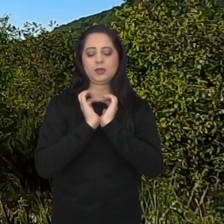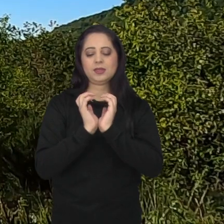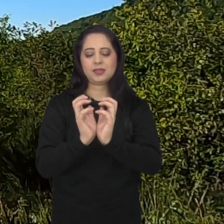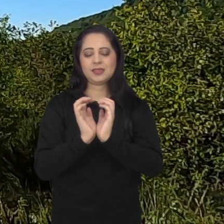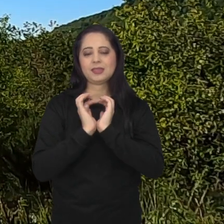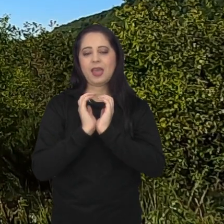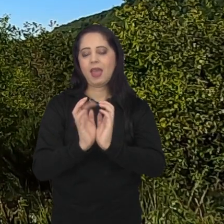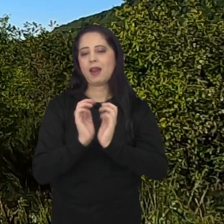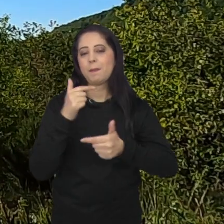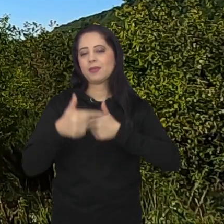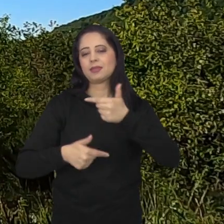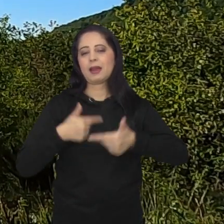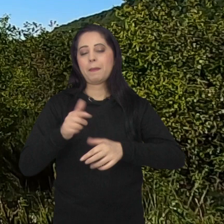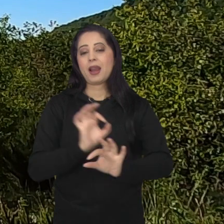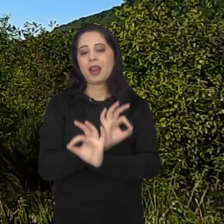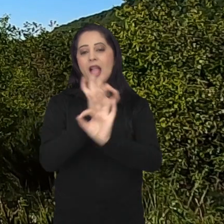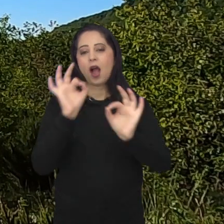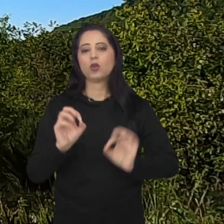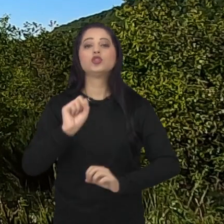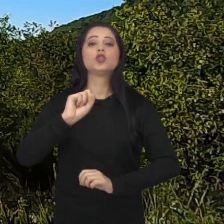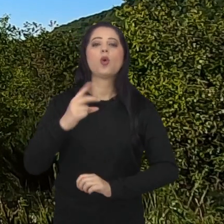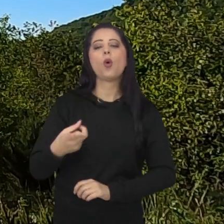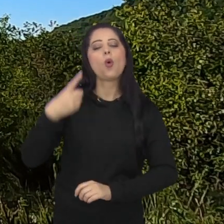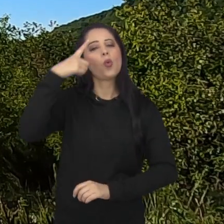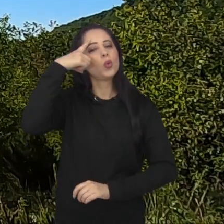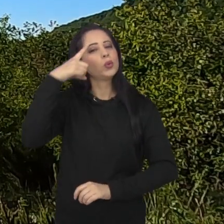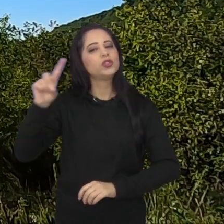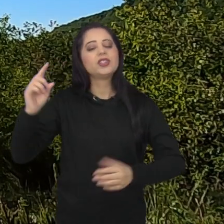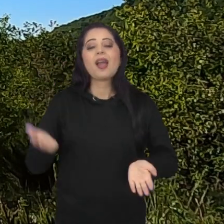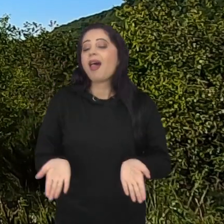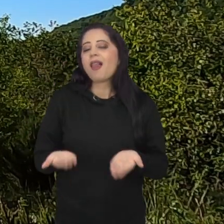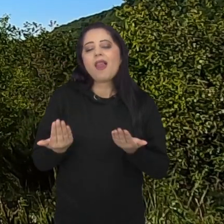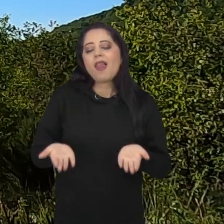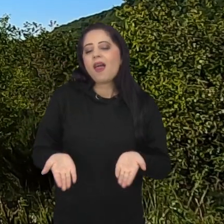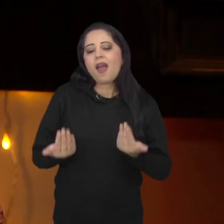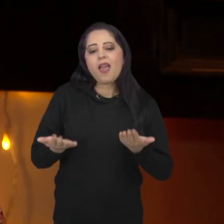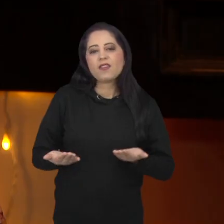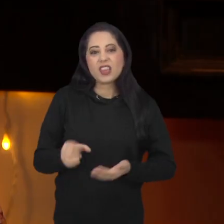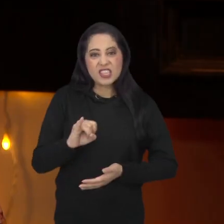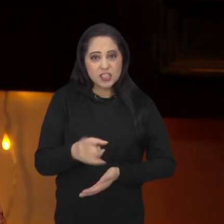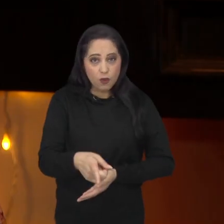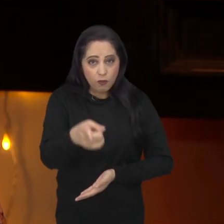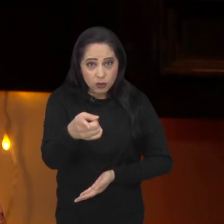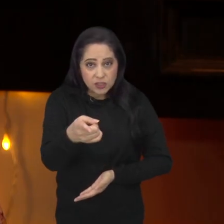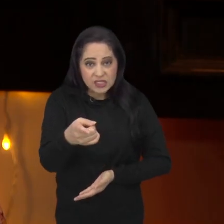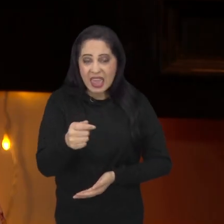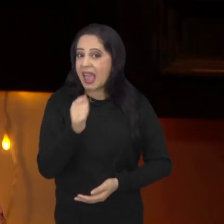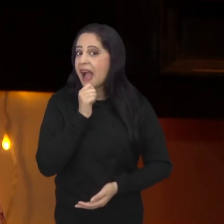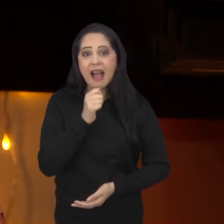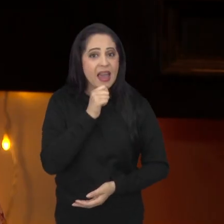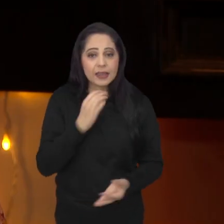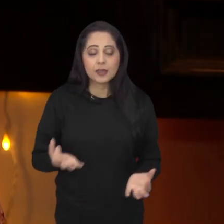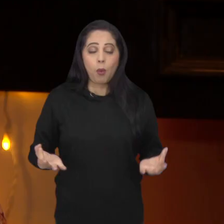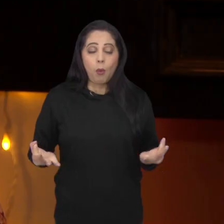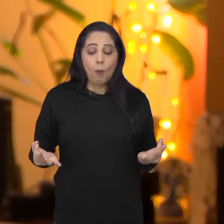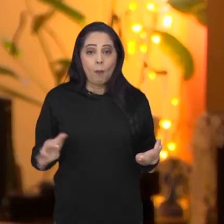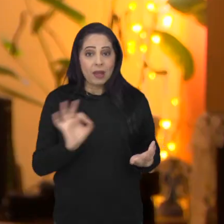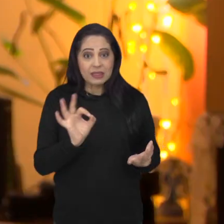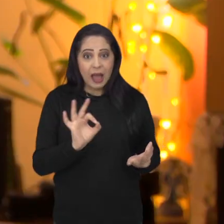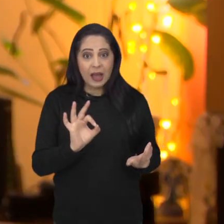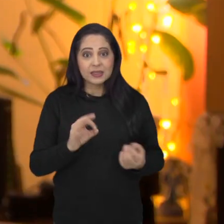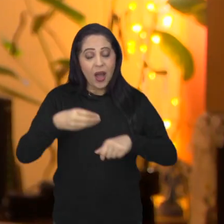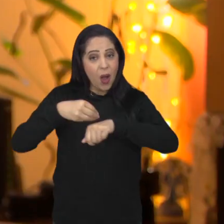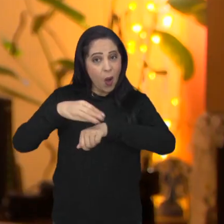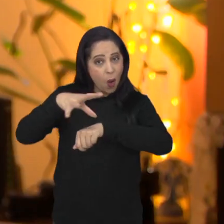cérebro ou simplesmente deixar a rotina do dia a dia mais leve. Se você ainda não medita,